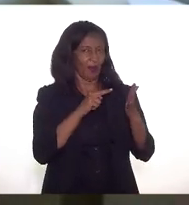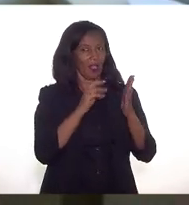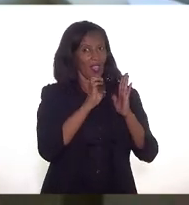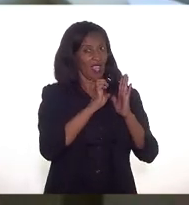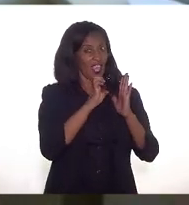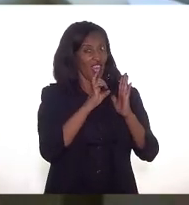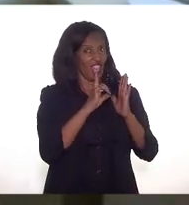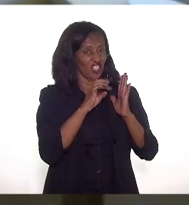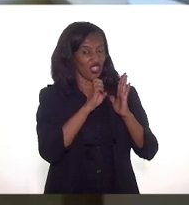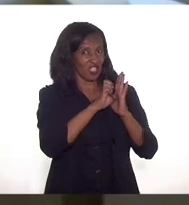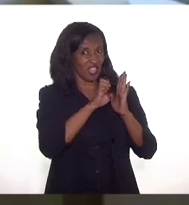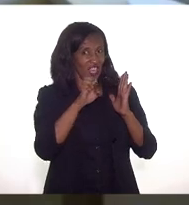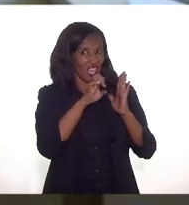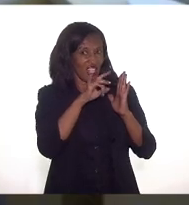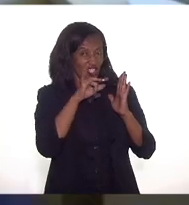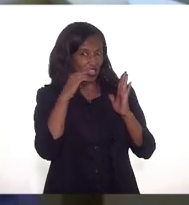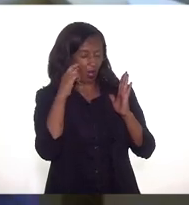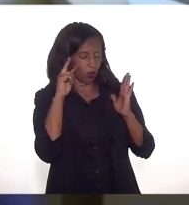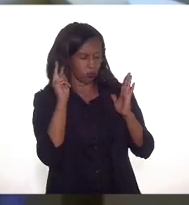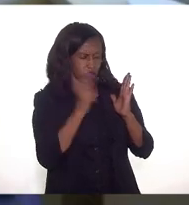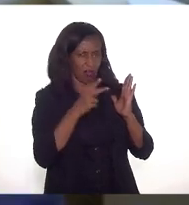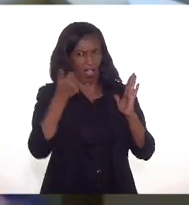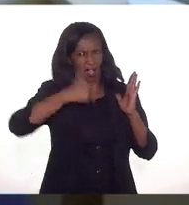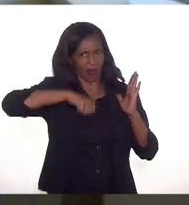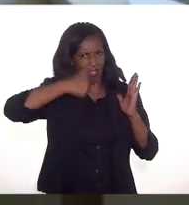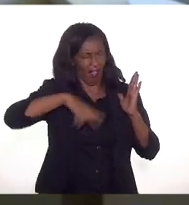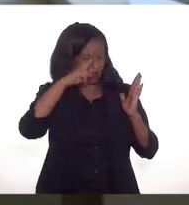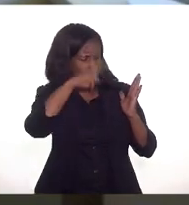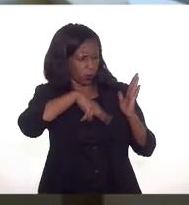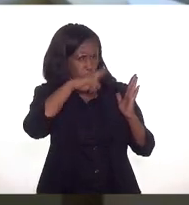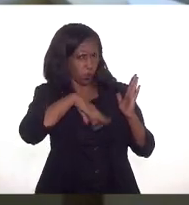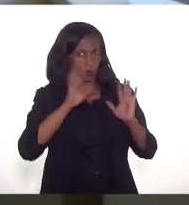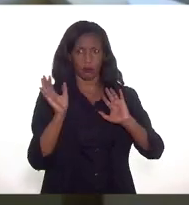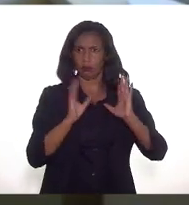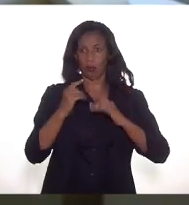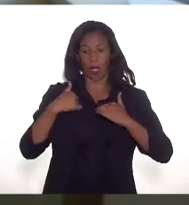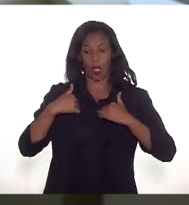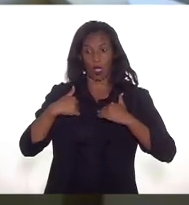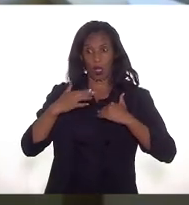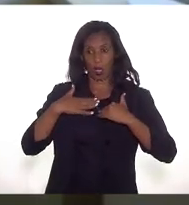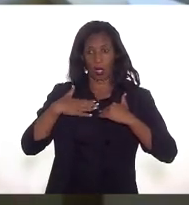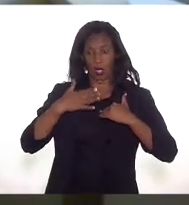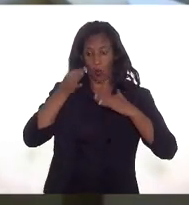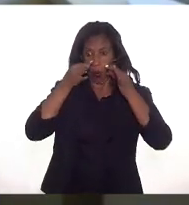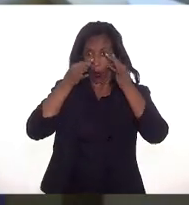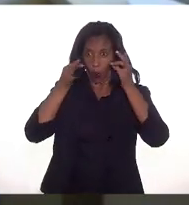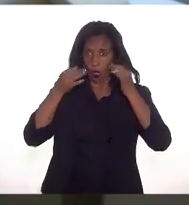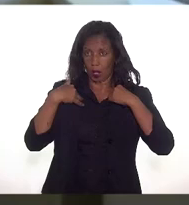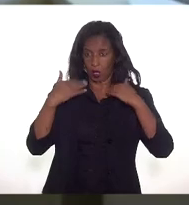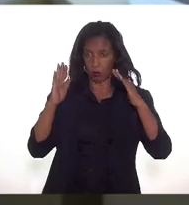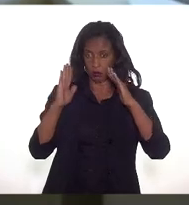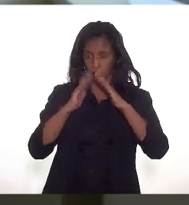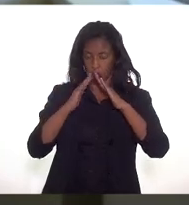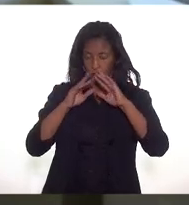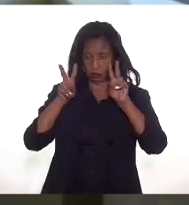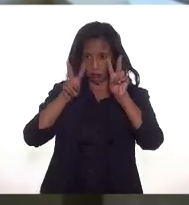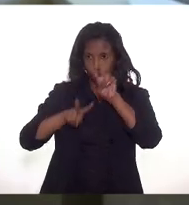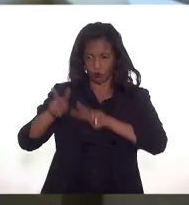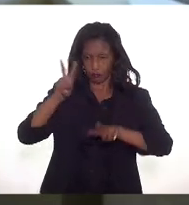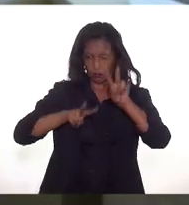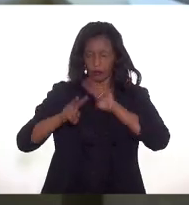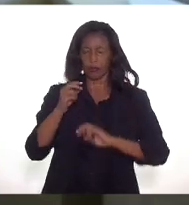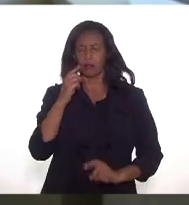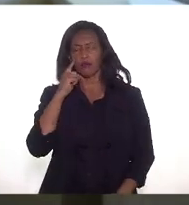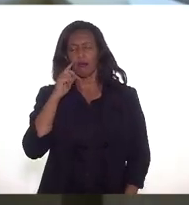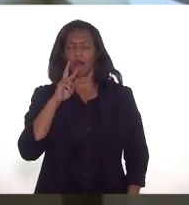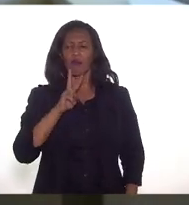fazer análise crítica do processo, não, porque eu sou terminantemente contra. Estou falando análise do que eu estou olhando para frente. E olho lá no